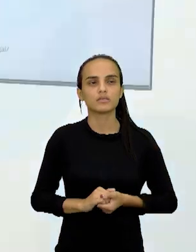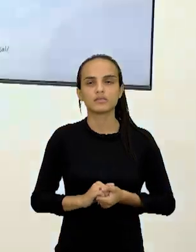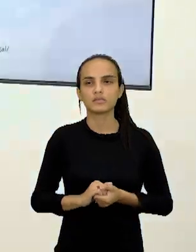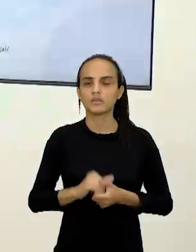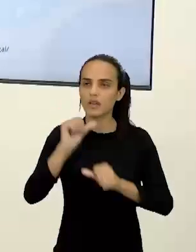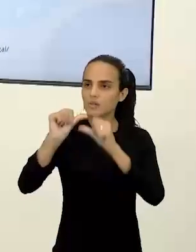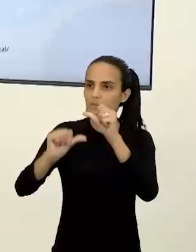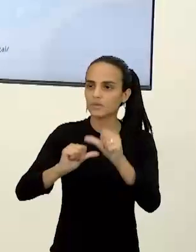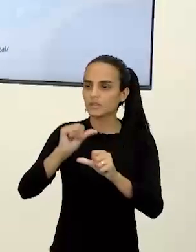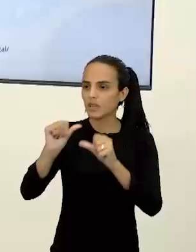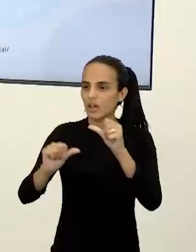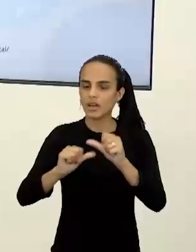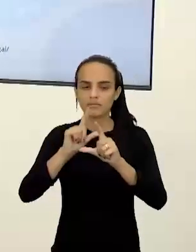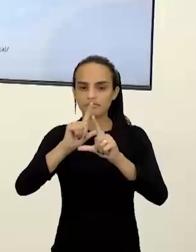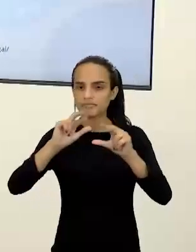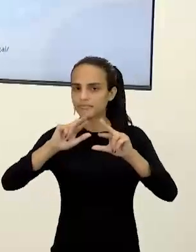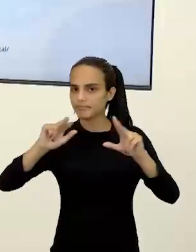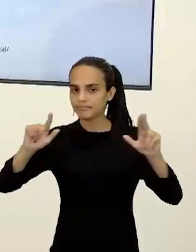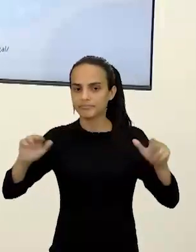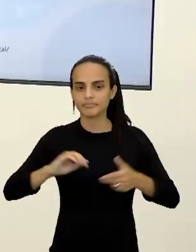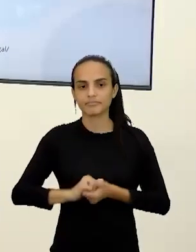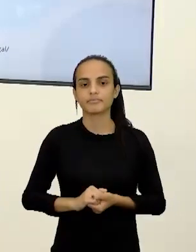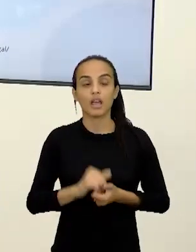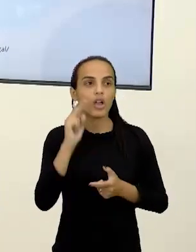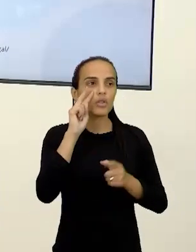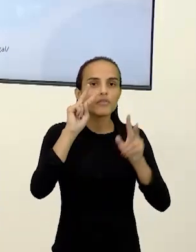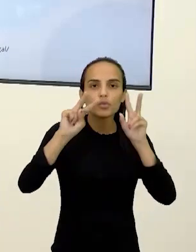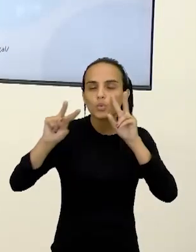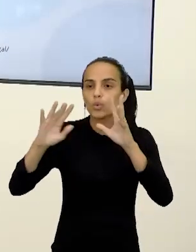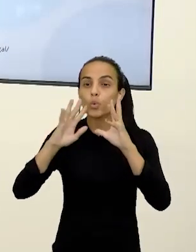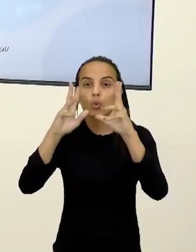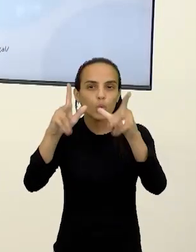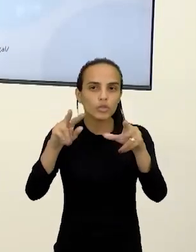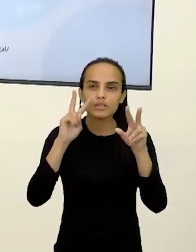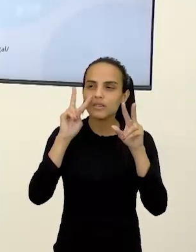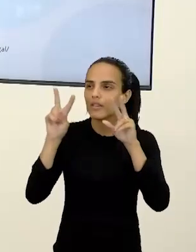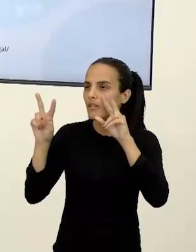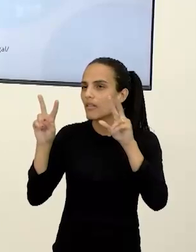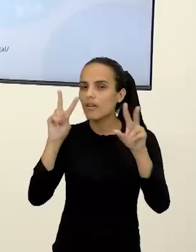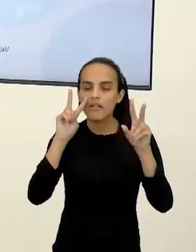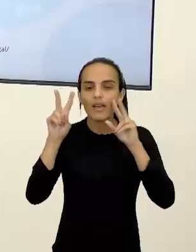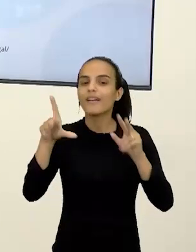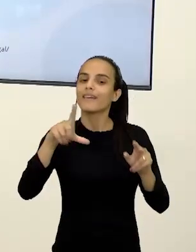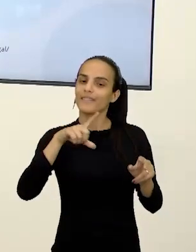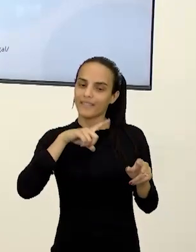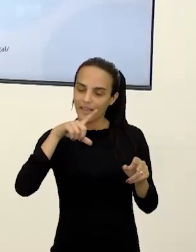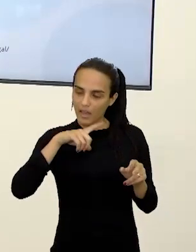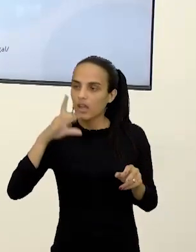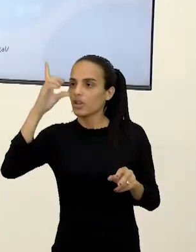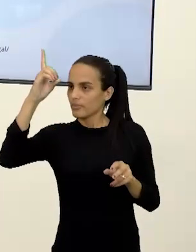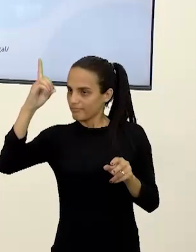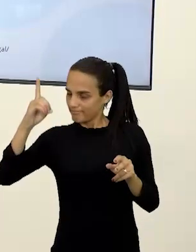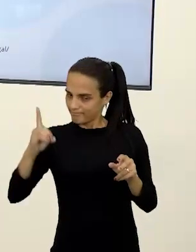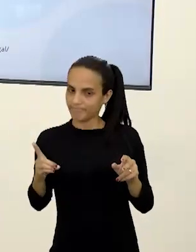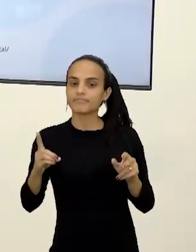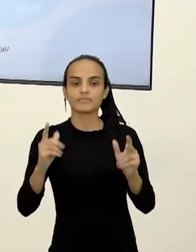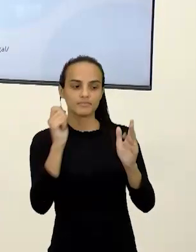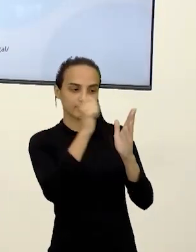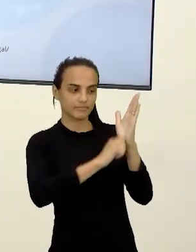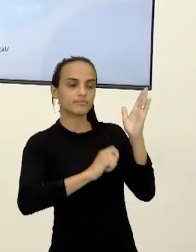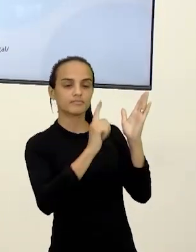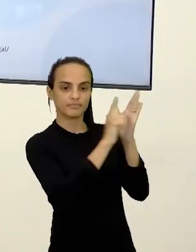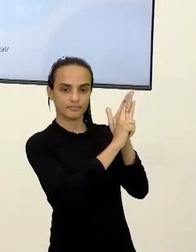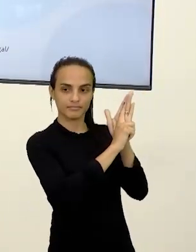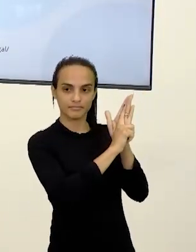editoriais, o que você pensar em questão visual, tudo isso tem direito autoral. Alguém fez aquela imagem, alguém fotografou